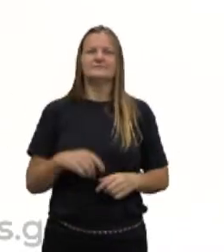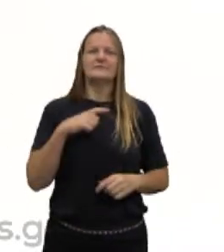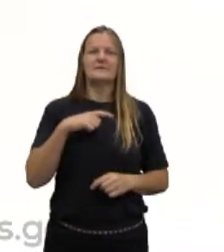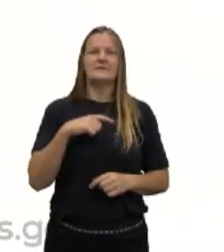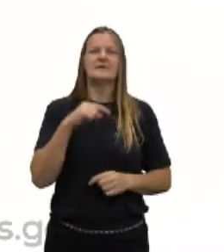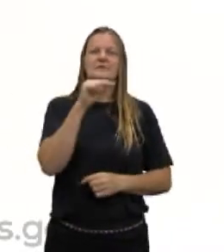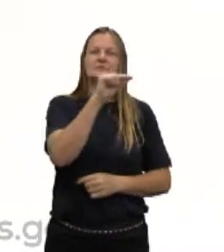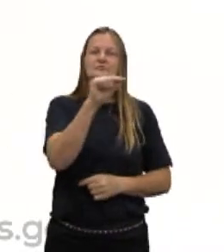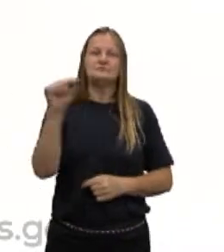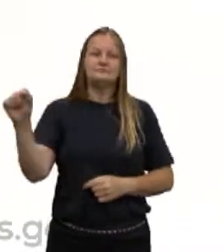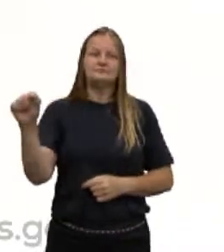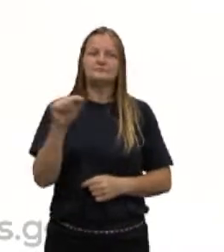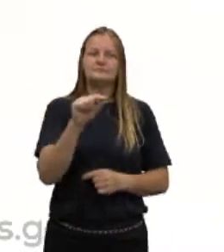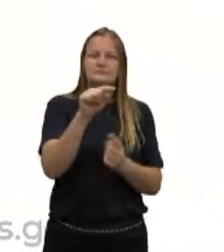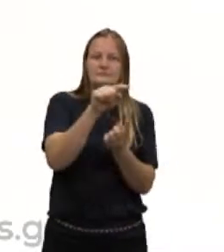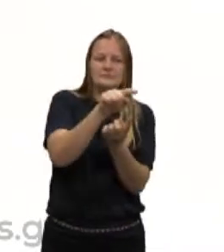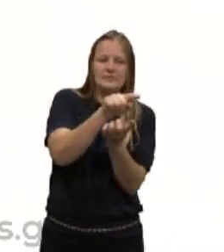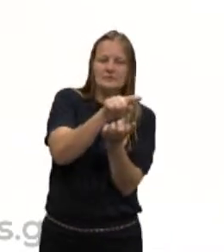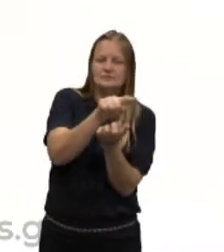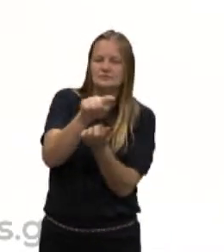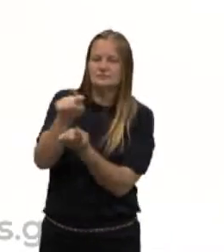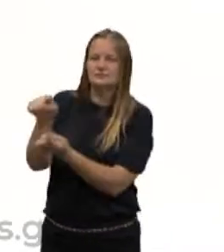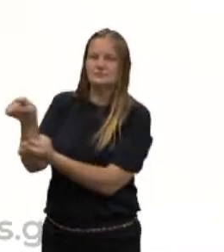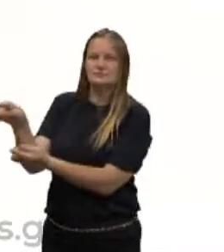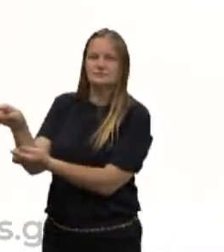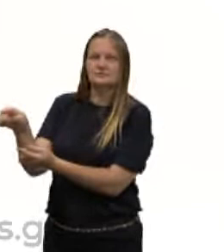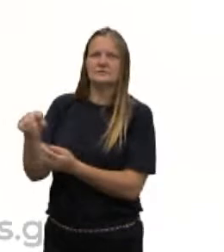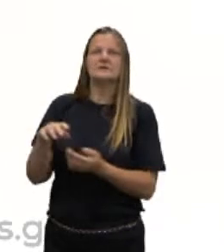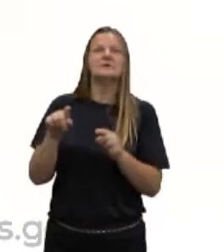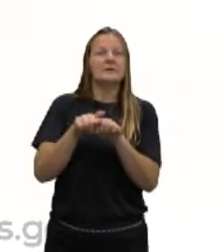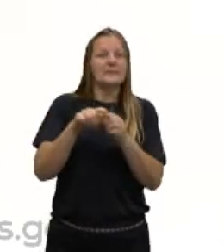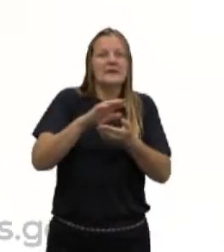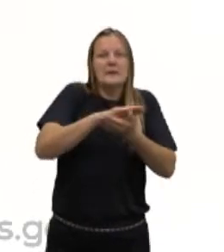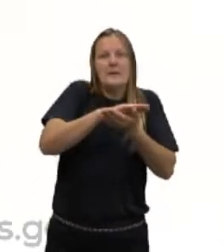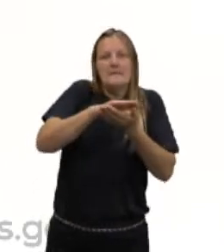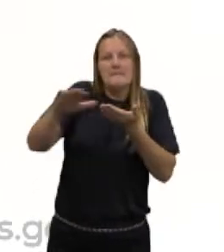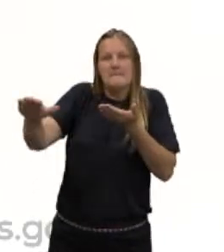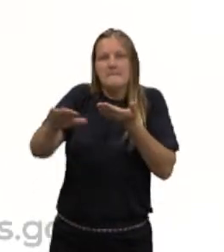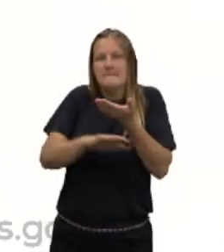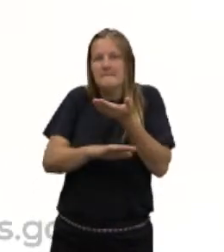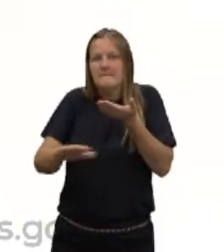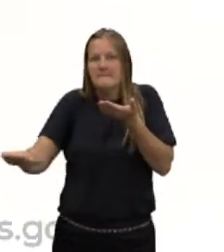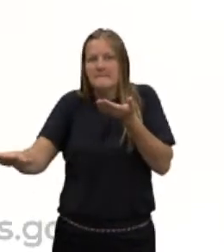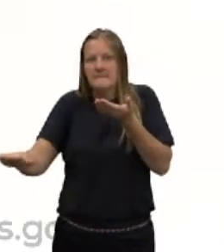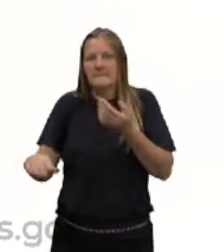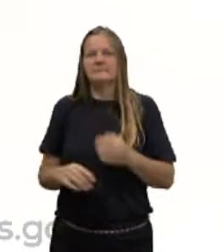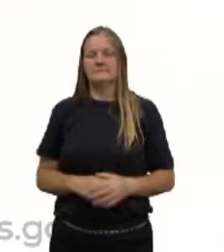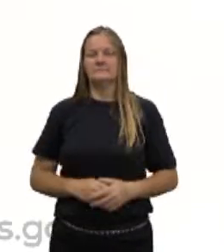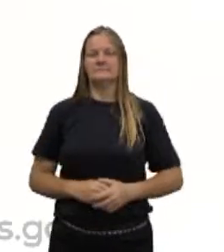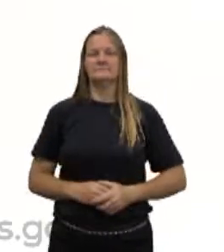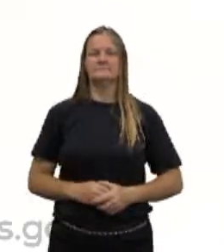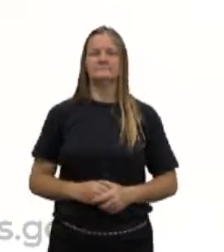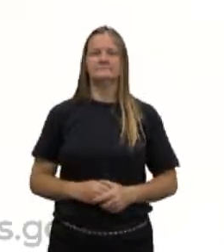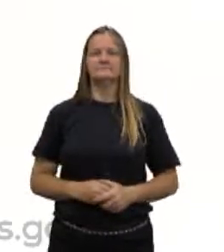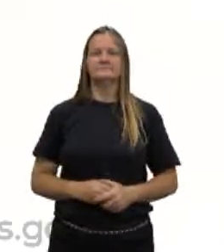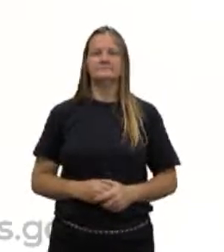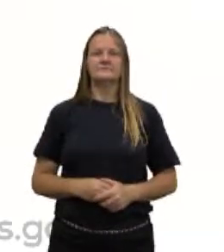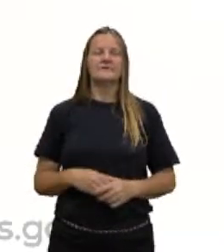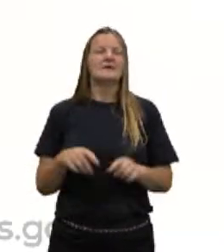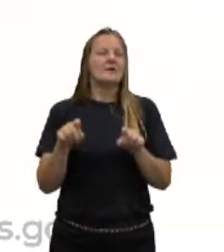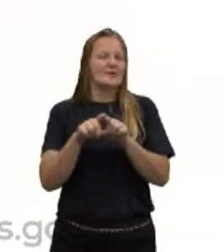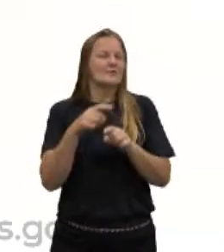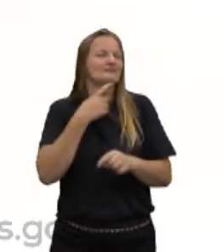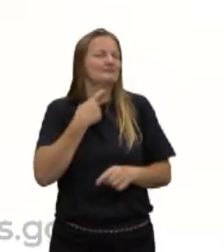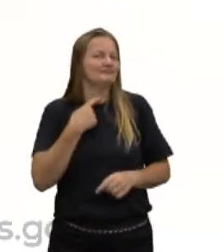retas paralelas e tu tem planos paralelos. É, seria isso. Isso aí. Eu gostaria de contribuir.